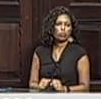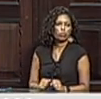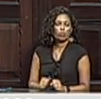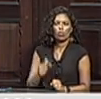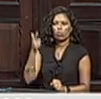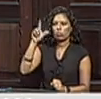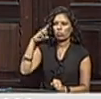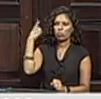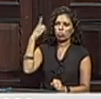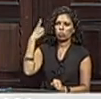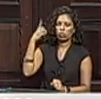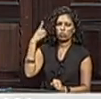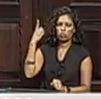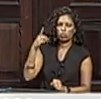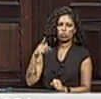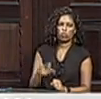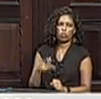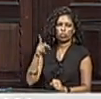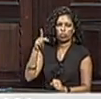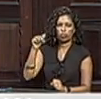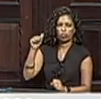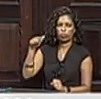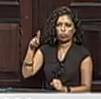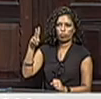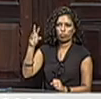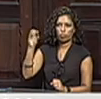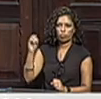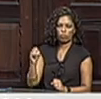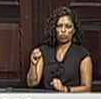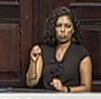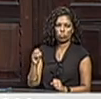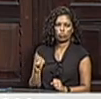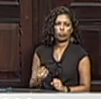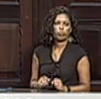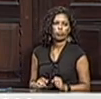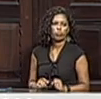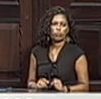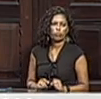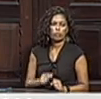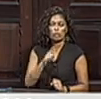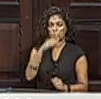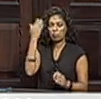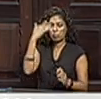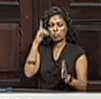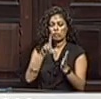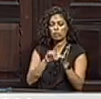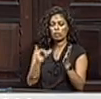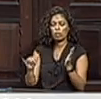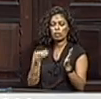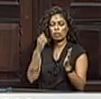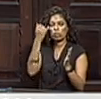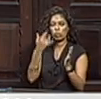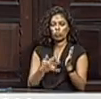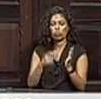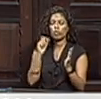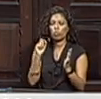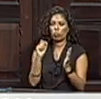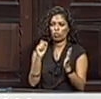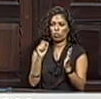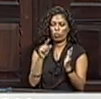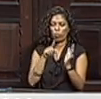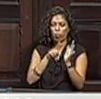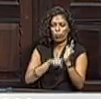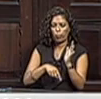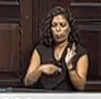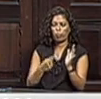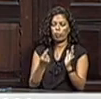Gilberto Palmares. Senhor presidente, nós entendemos que a lei estabelece um patamar mínimo de